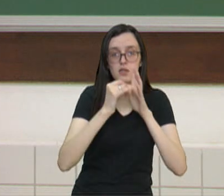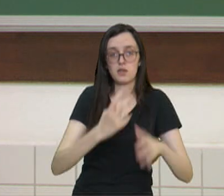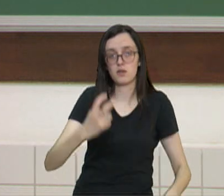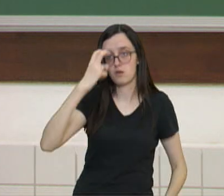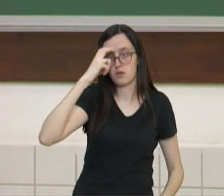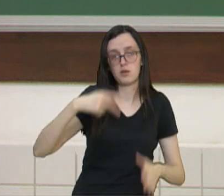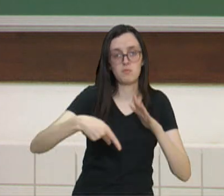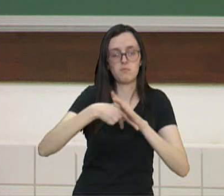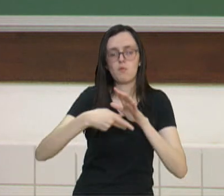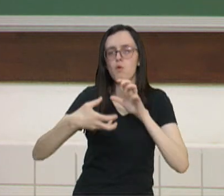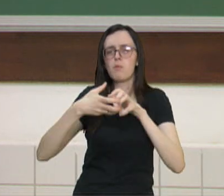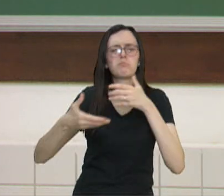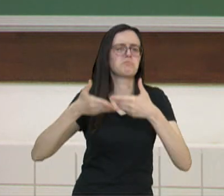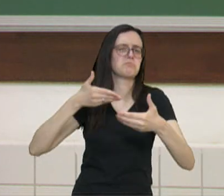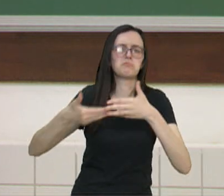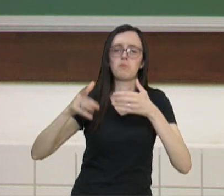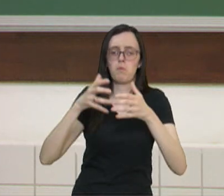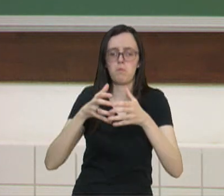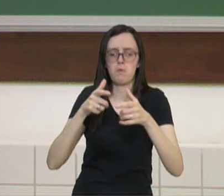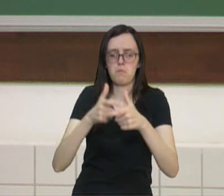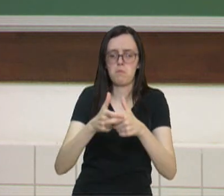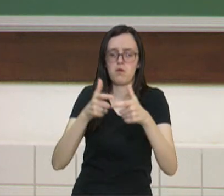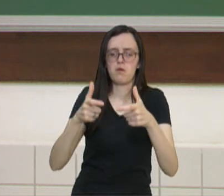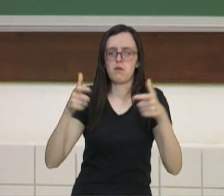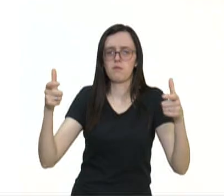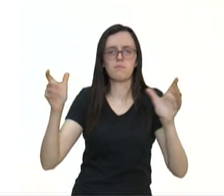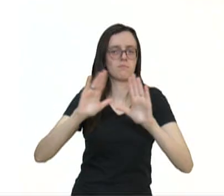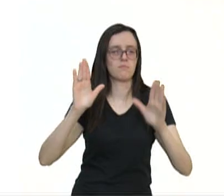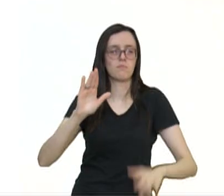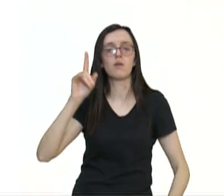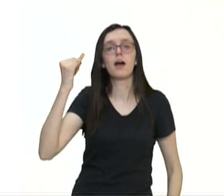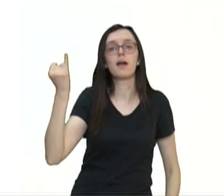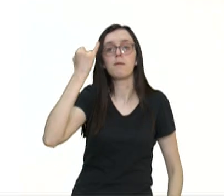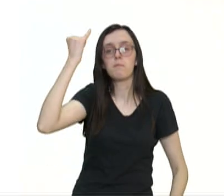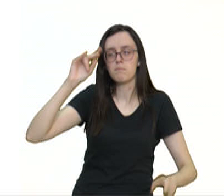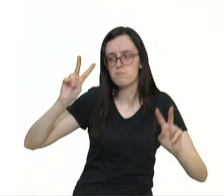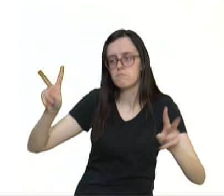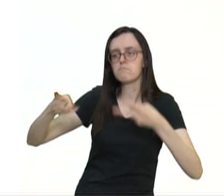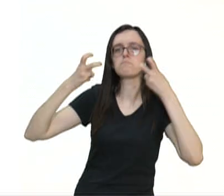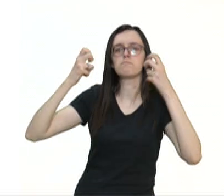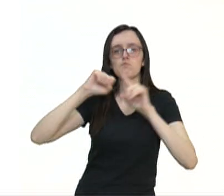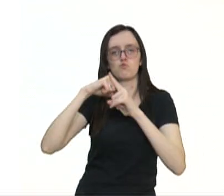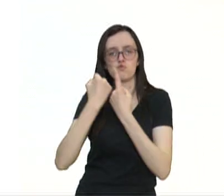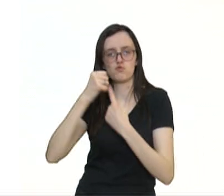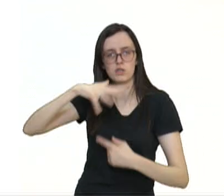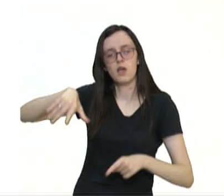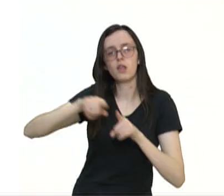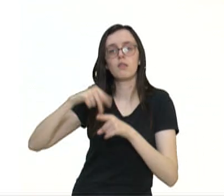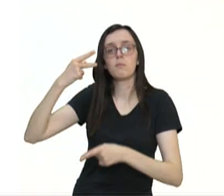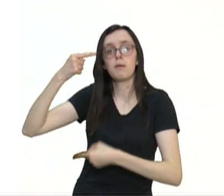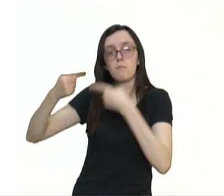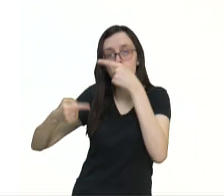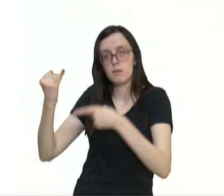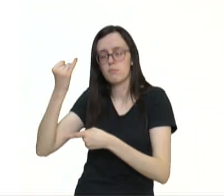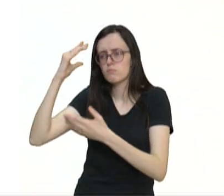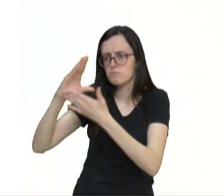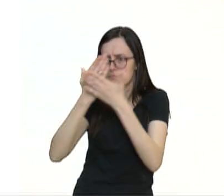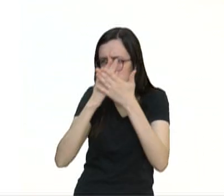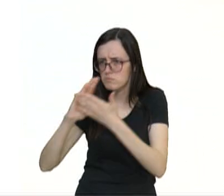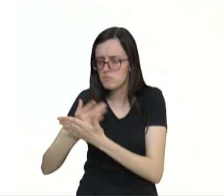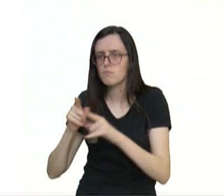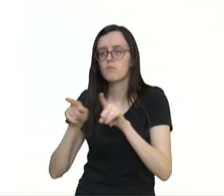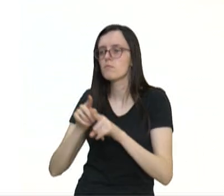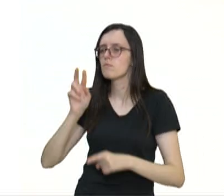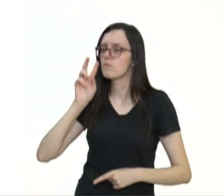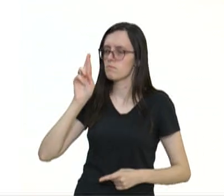um grupo independe de seu tamanho, é de extrema importância para o seu reconhecimento social e político e assenta-se em ideais e